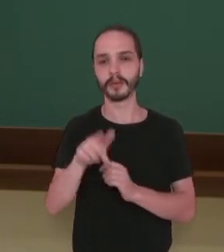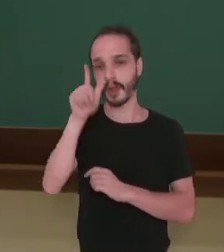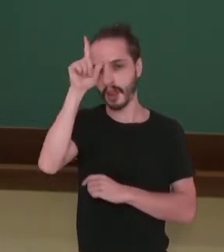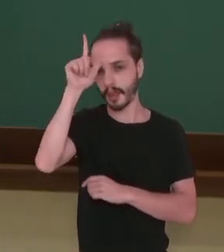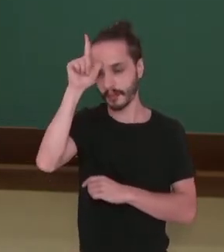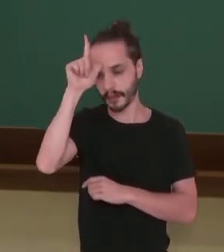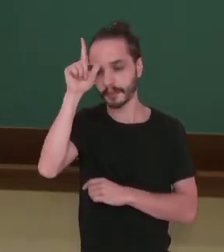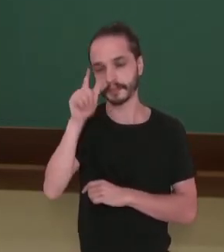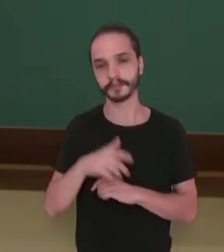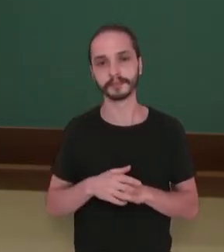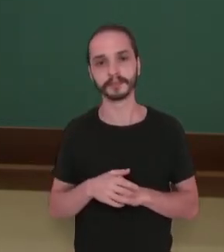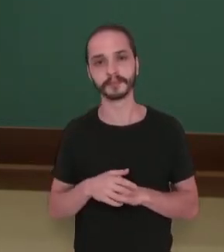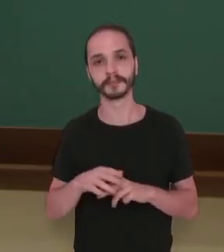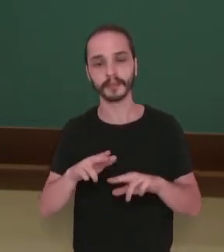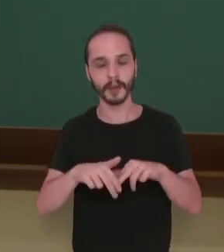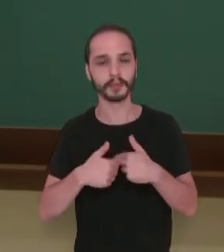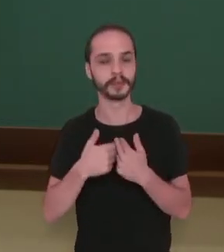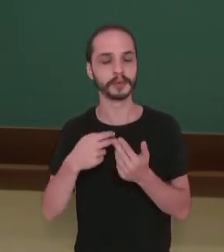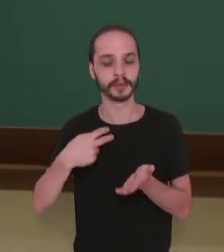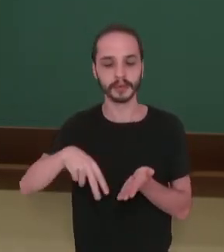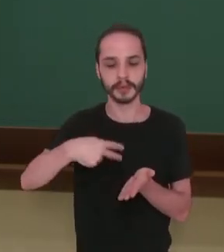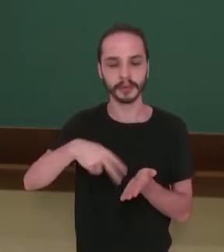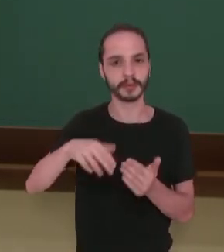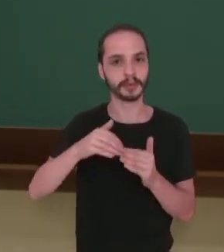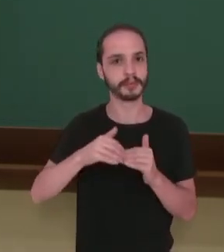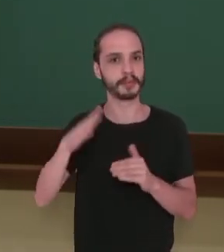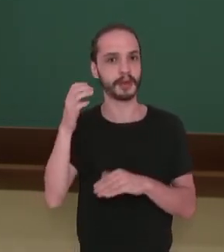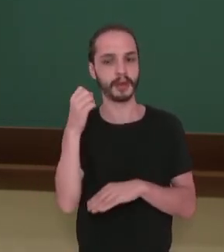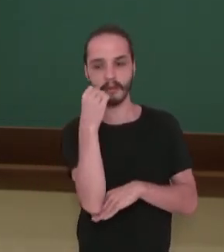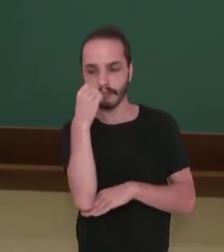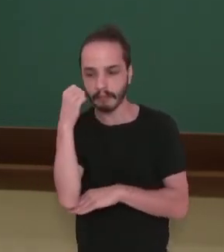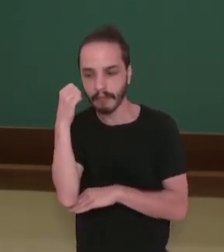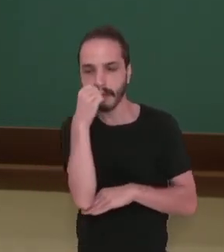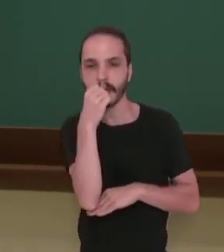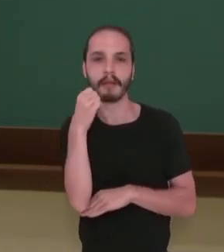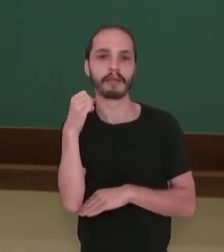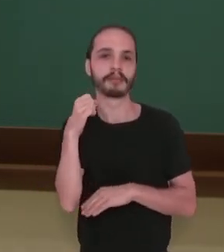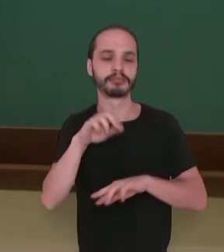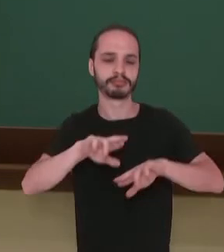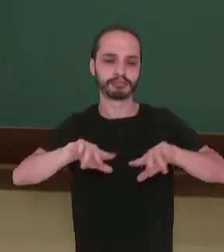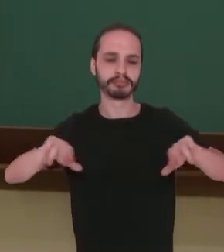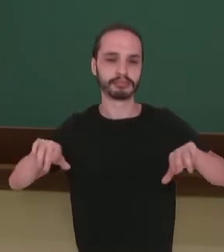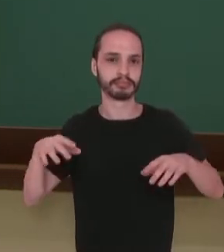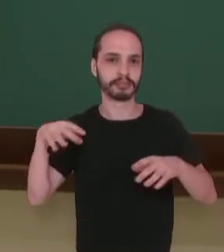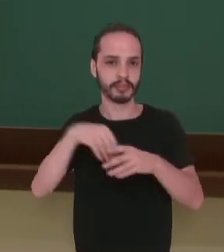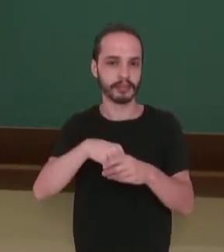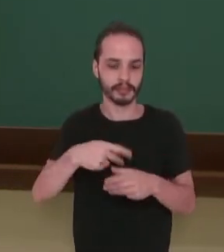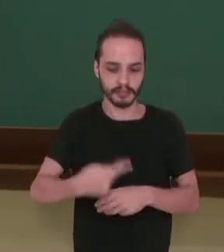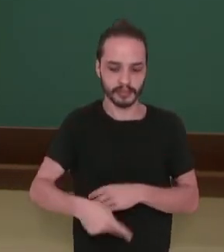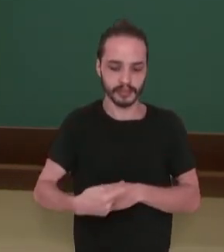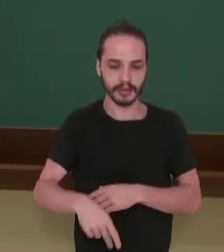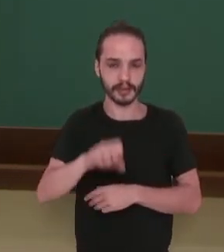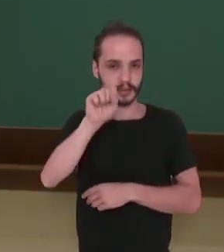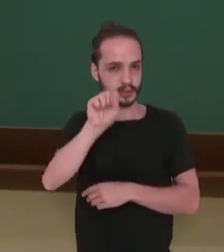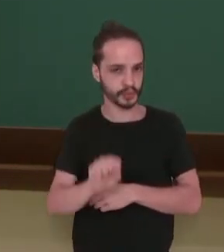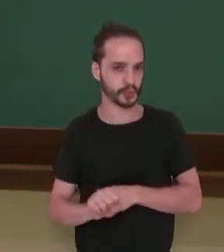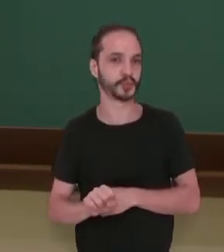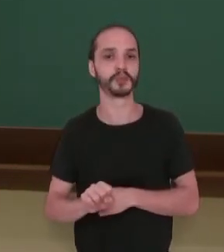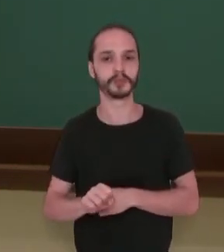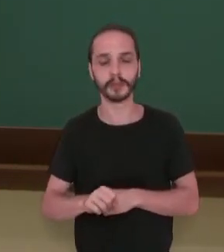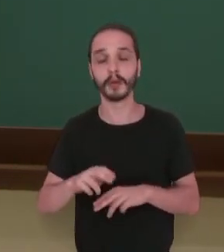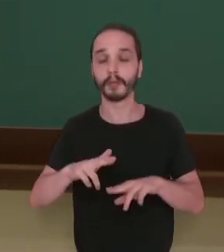isso que se dança mais sertanejo, vaneirão, aqui na nossa região sul,